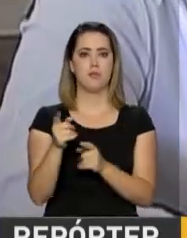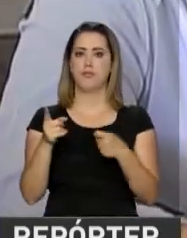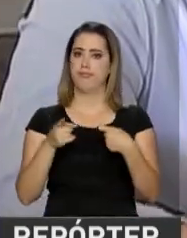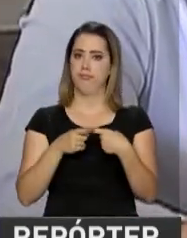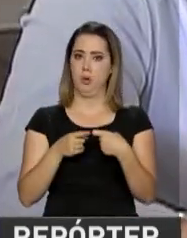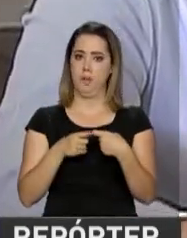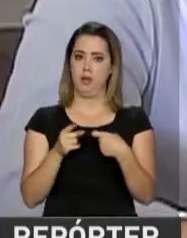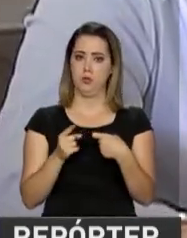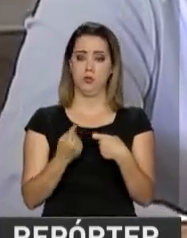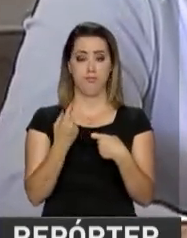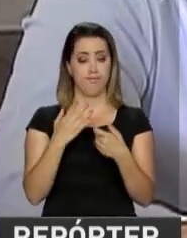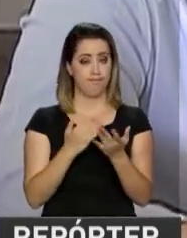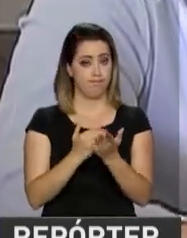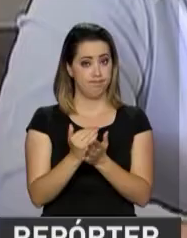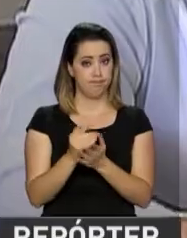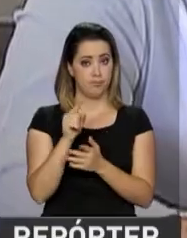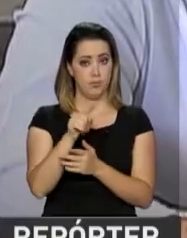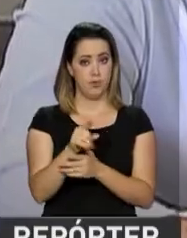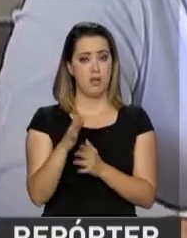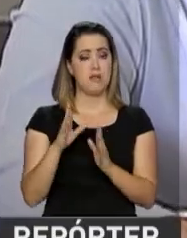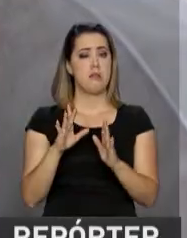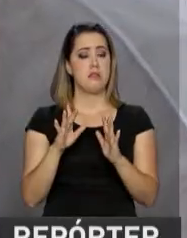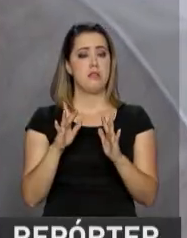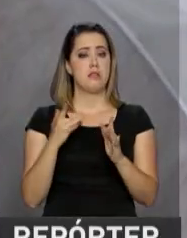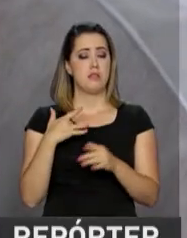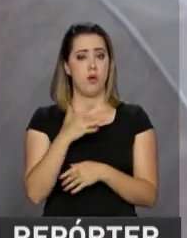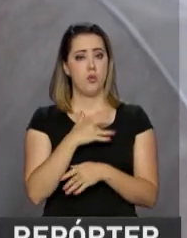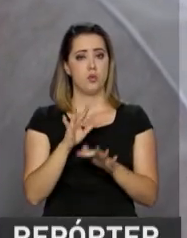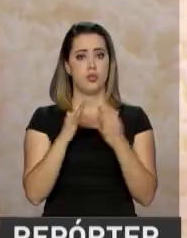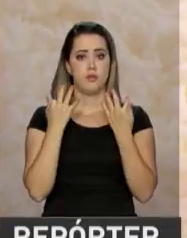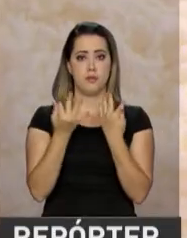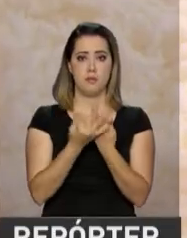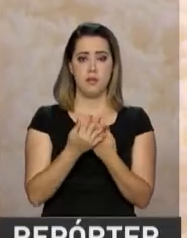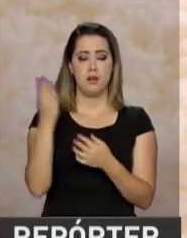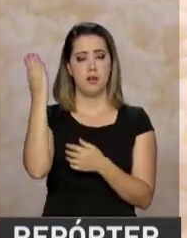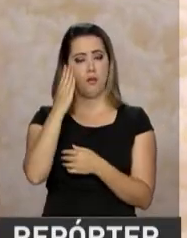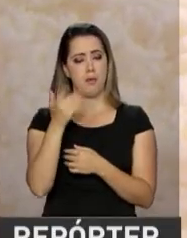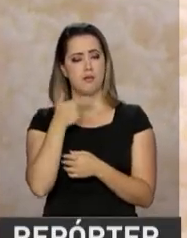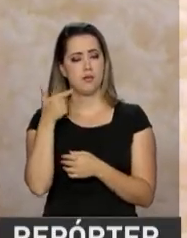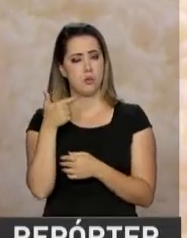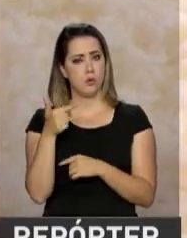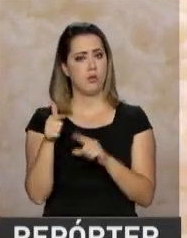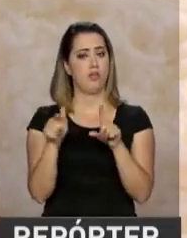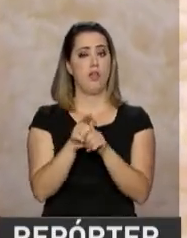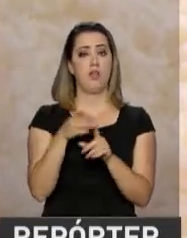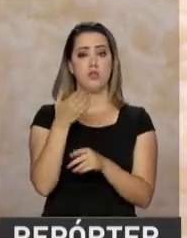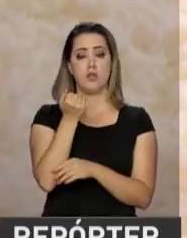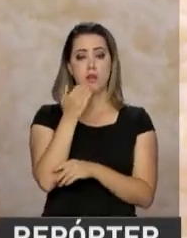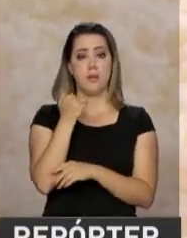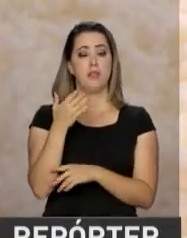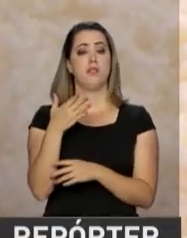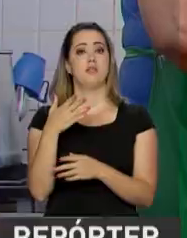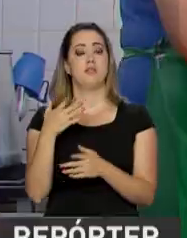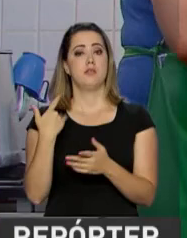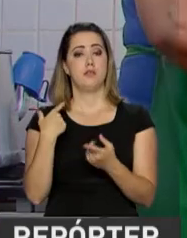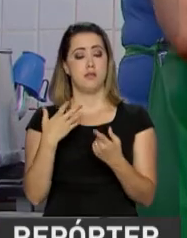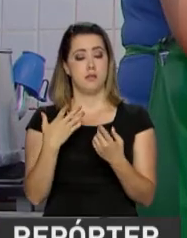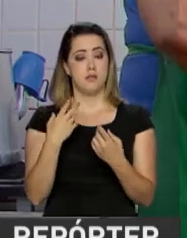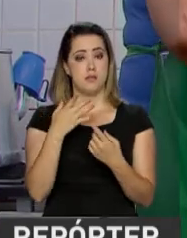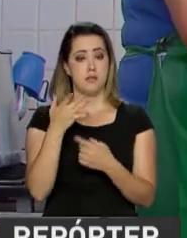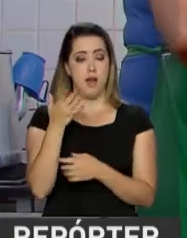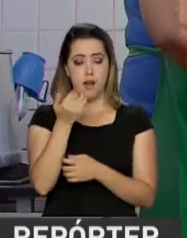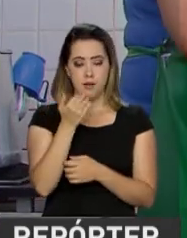nelas estão incluídos por exemplo saúde da família o brasil sorridente e à política nacional de alimentação e nutrição são